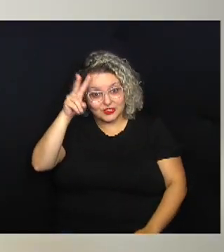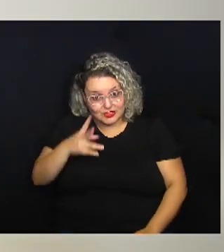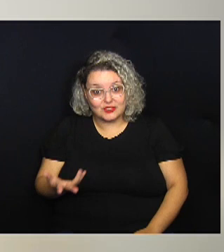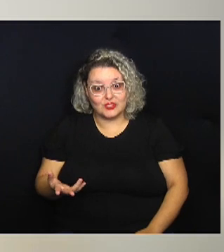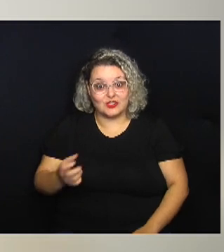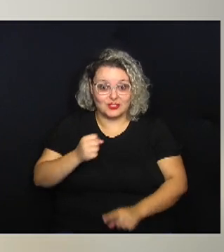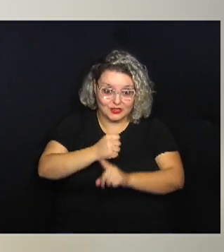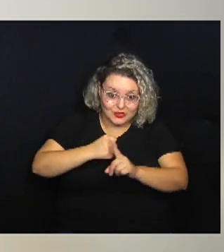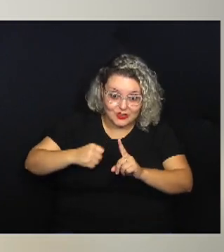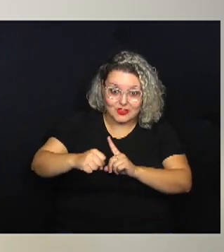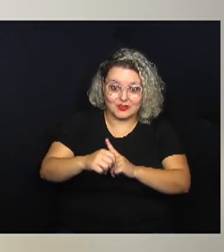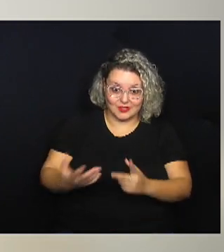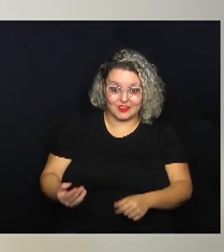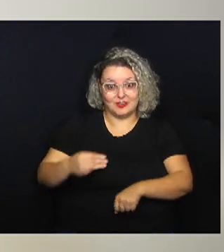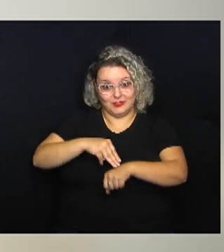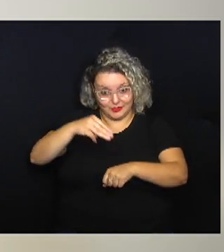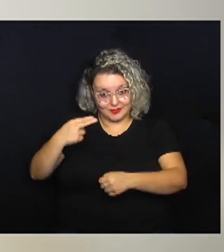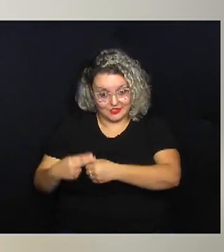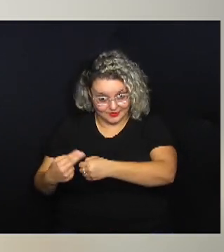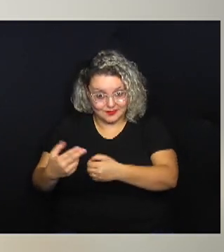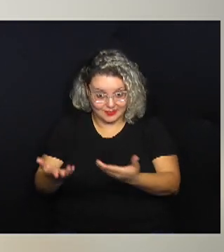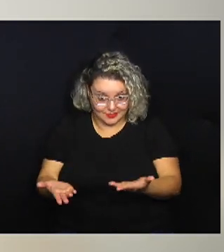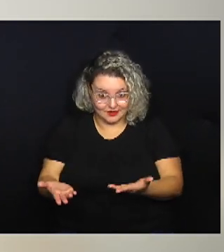eu sou mestre